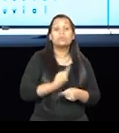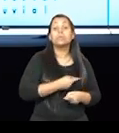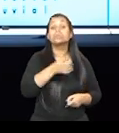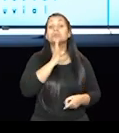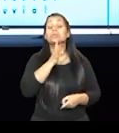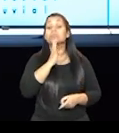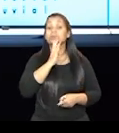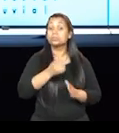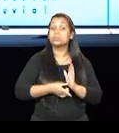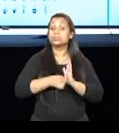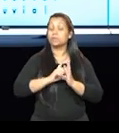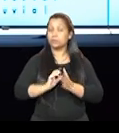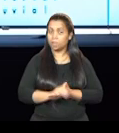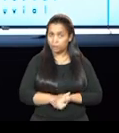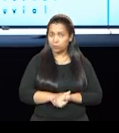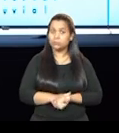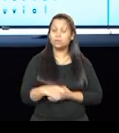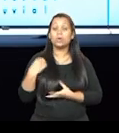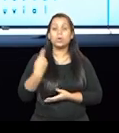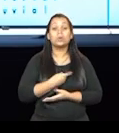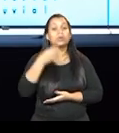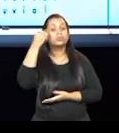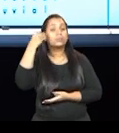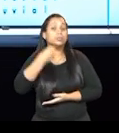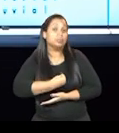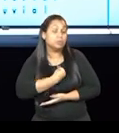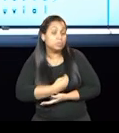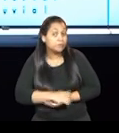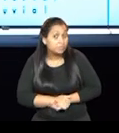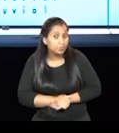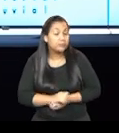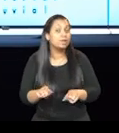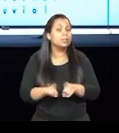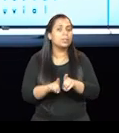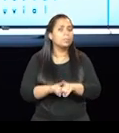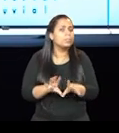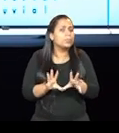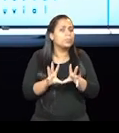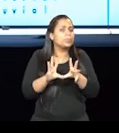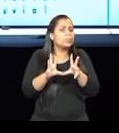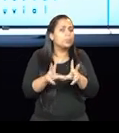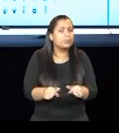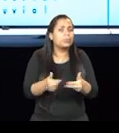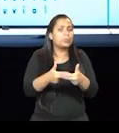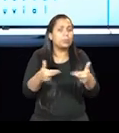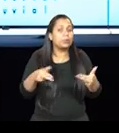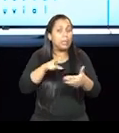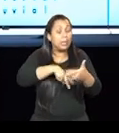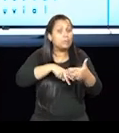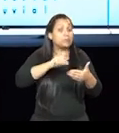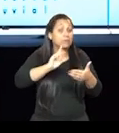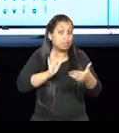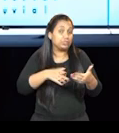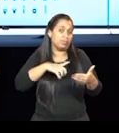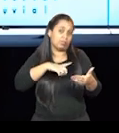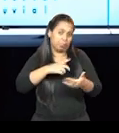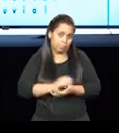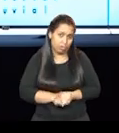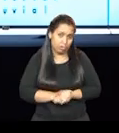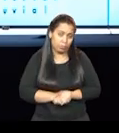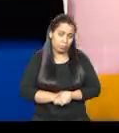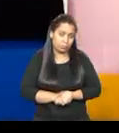conhecimentos prévios, com a nossa experiência de vida e com toda a leitura, toda a bagagem de leitura que nós já trazemos.